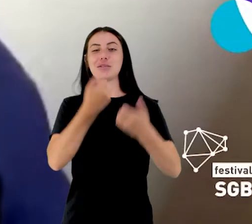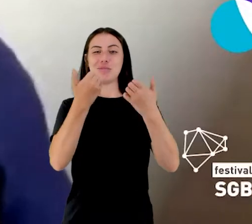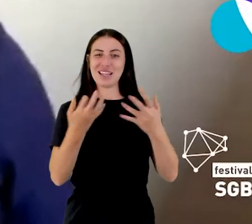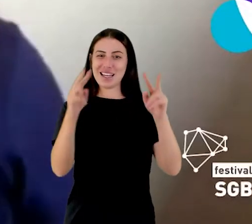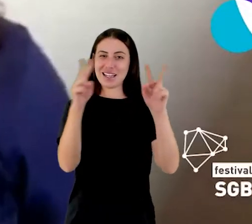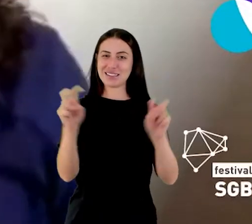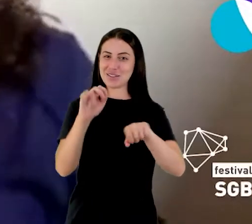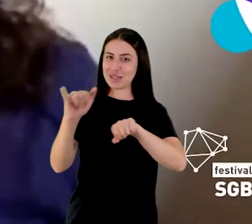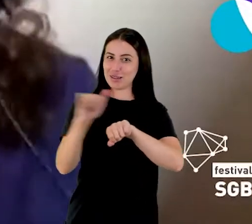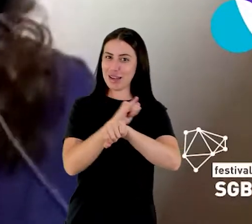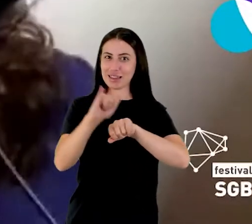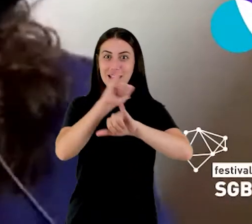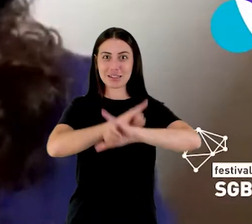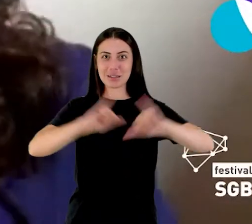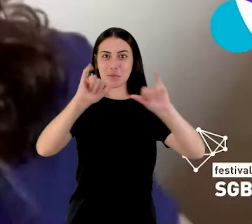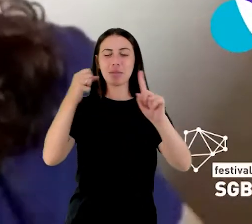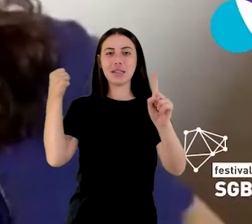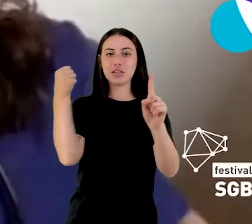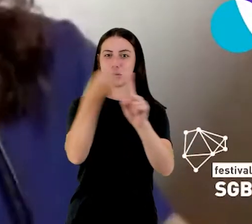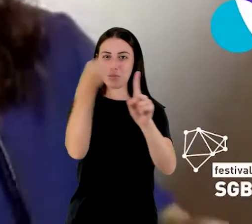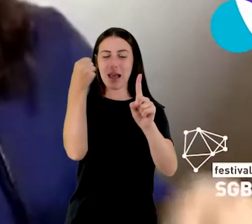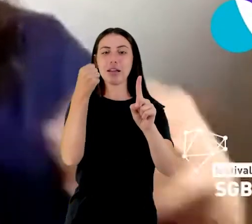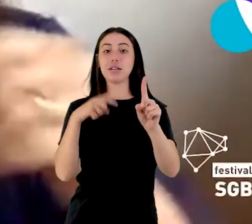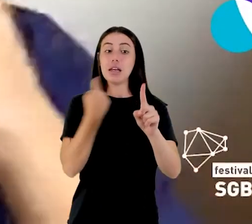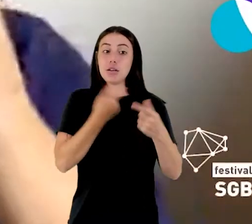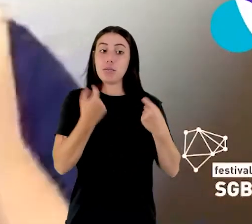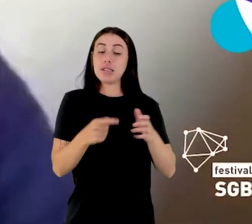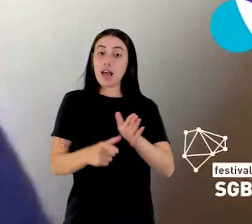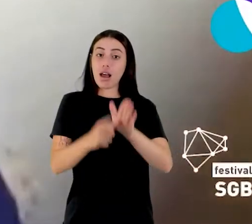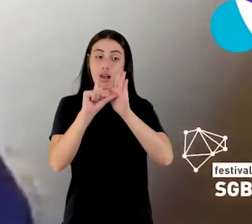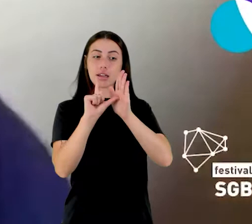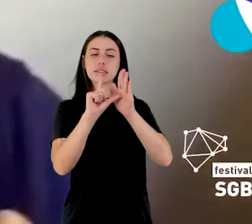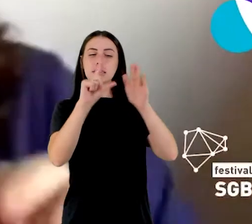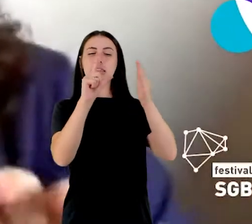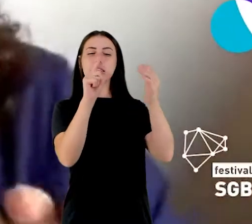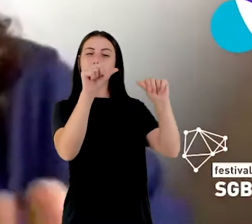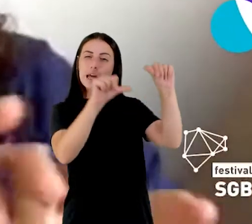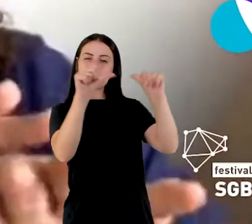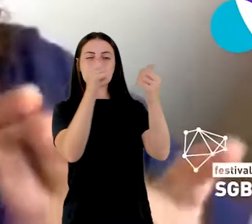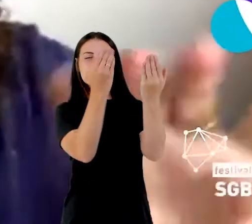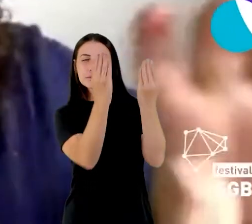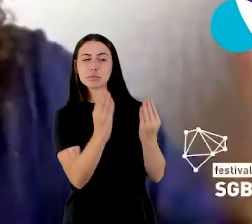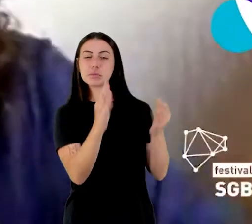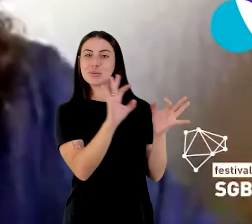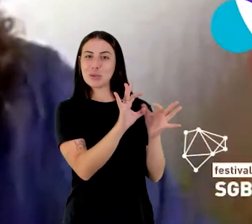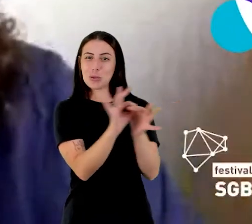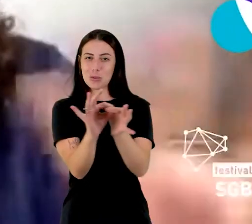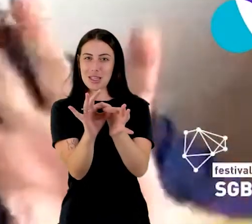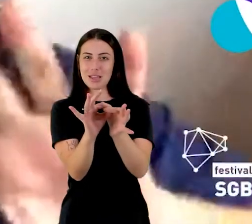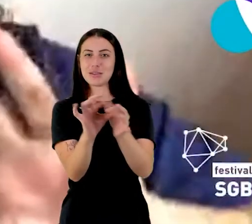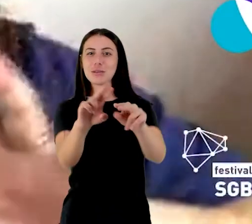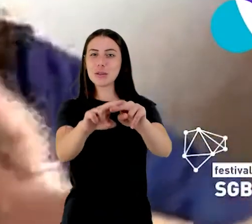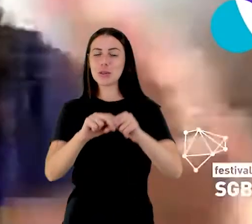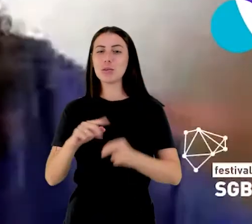parte jurídica, porque na ocasião, quando a gente também trata da estratégia da campanha de